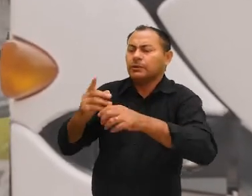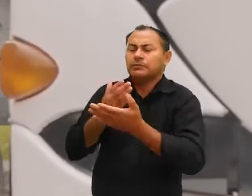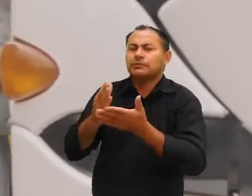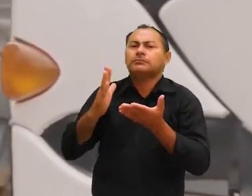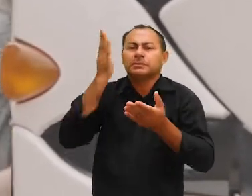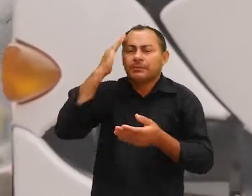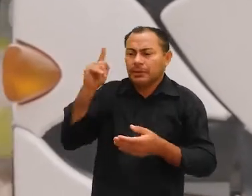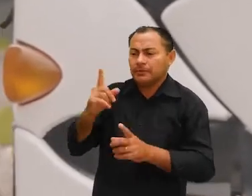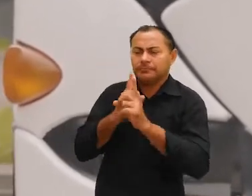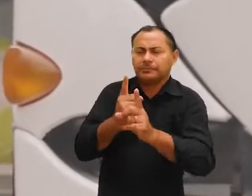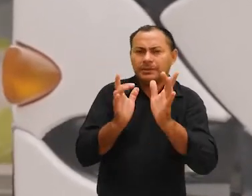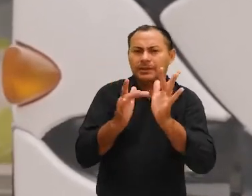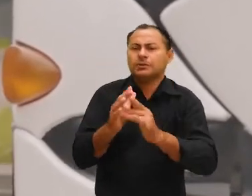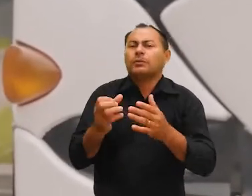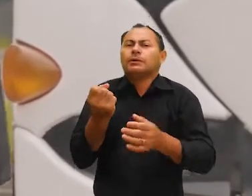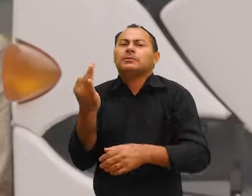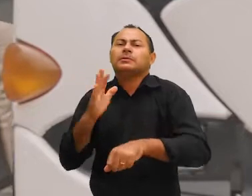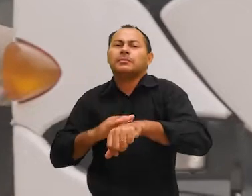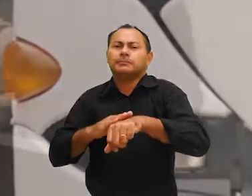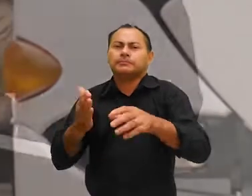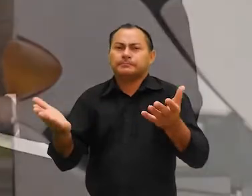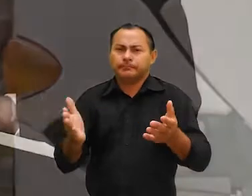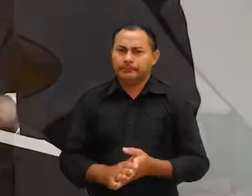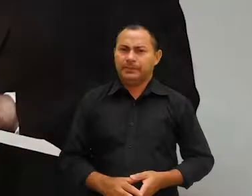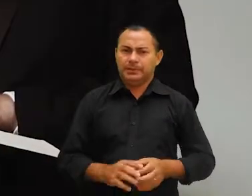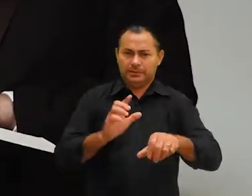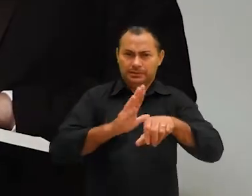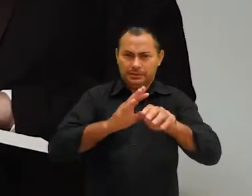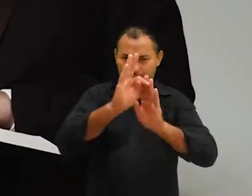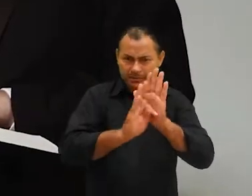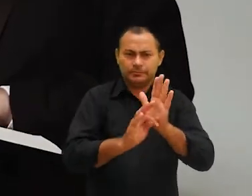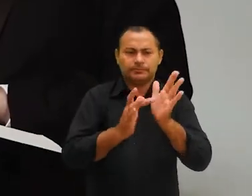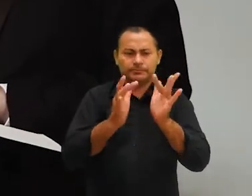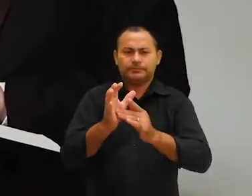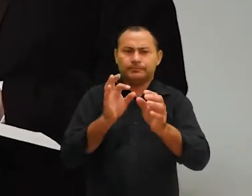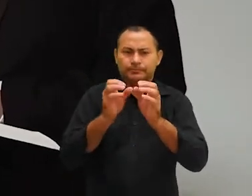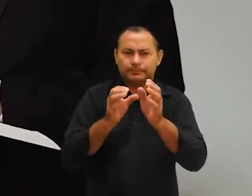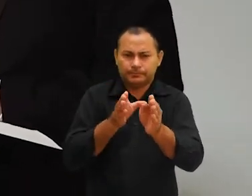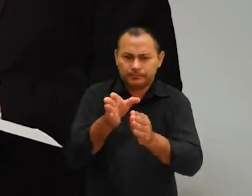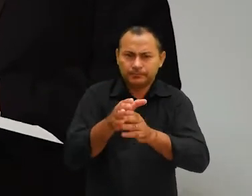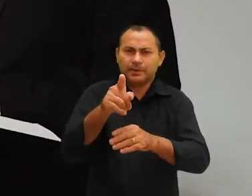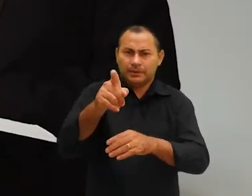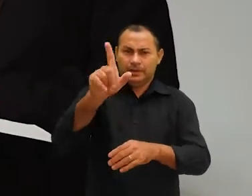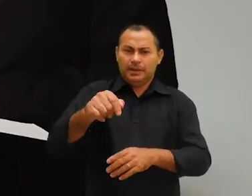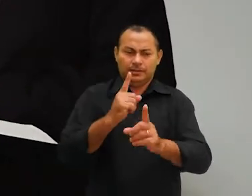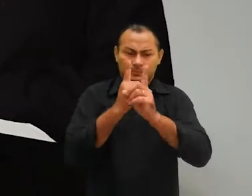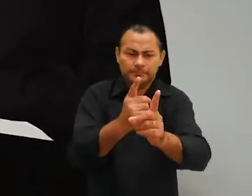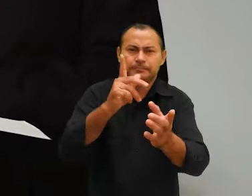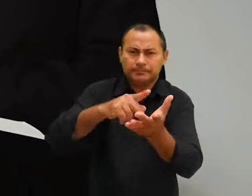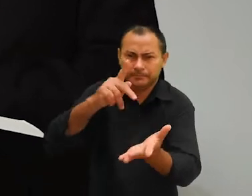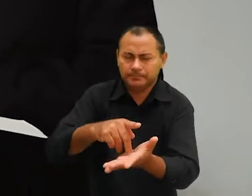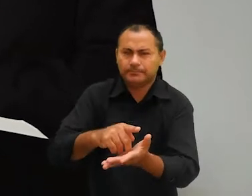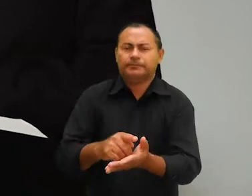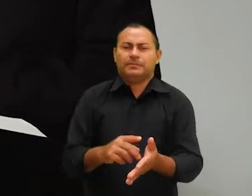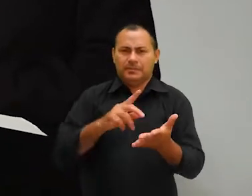tempo você demoraria para descobrir que ele era um discípulo de Jesus Cristo em nessa passagem Jesus está sugerindo que se você é um discípulo